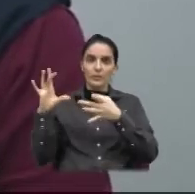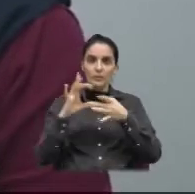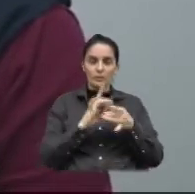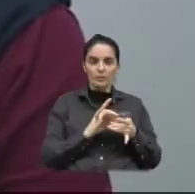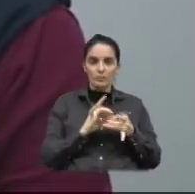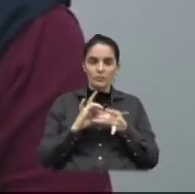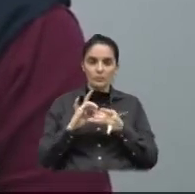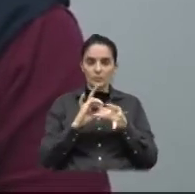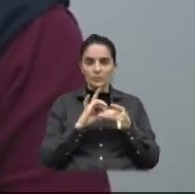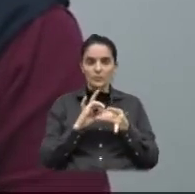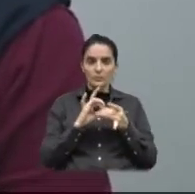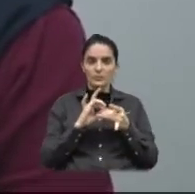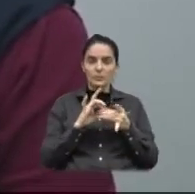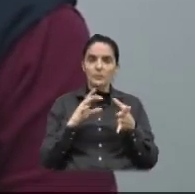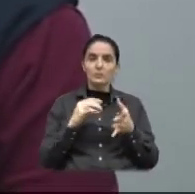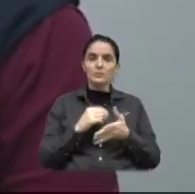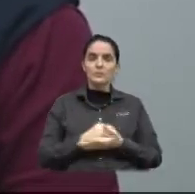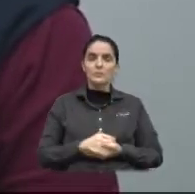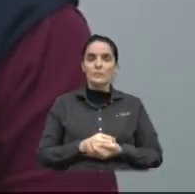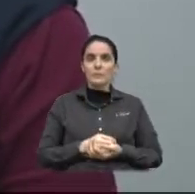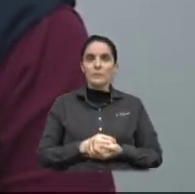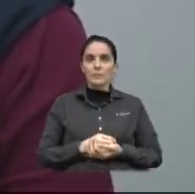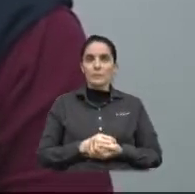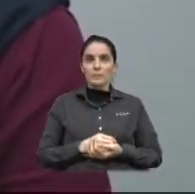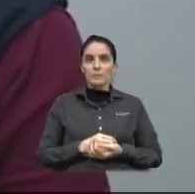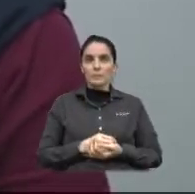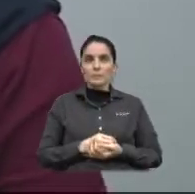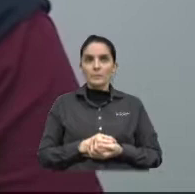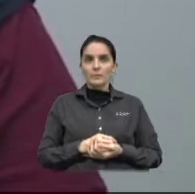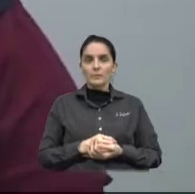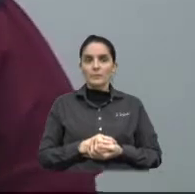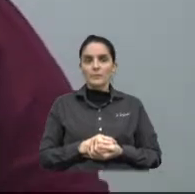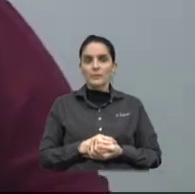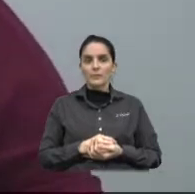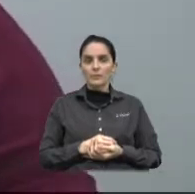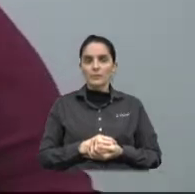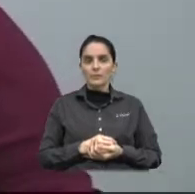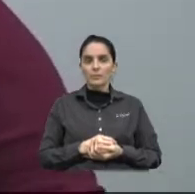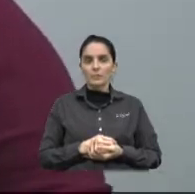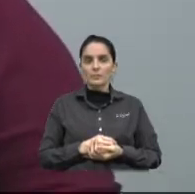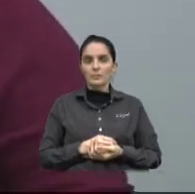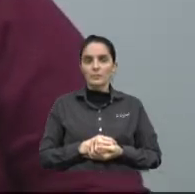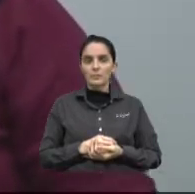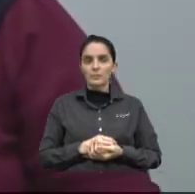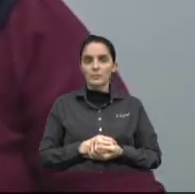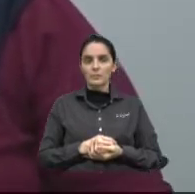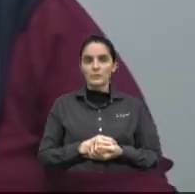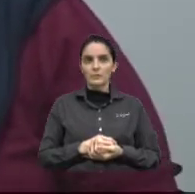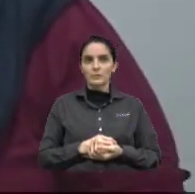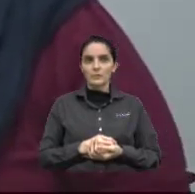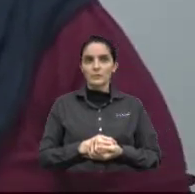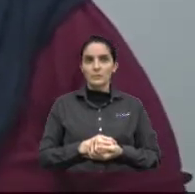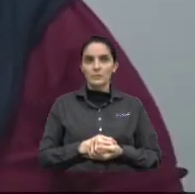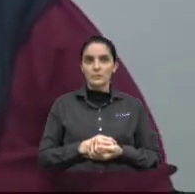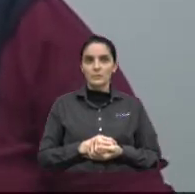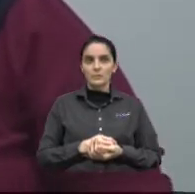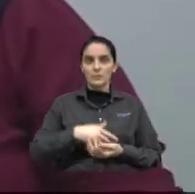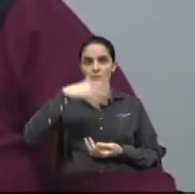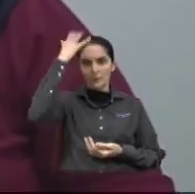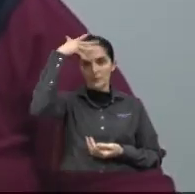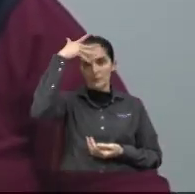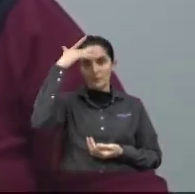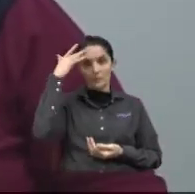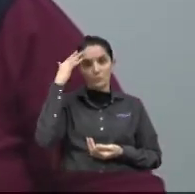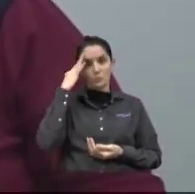informação a outra então acho extremamente salutar não vejo como se vê um aumento de horário